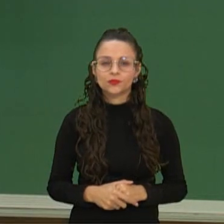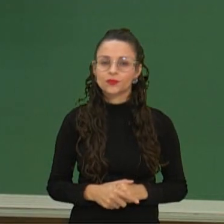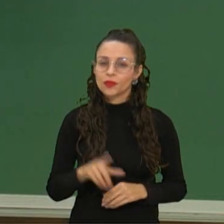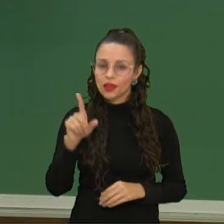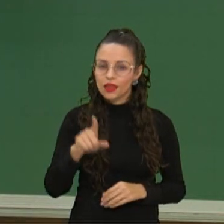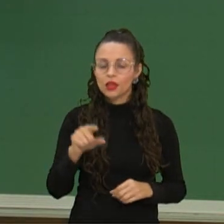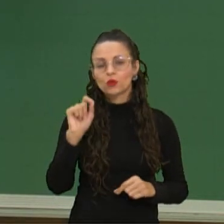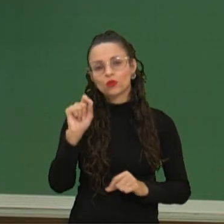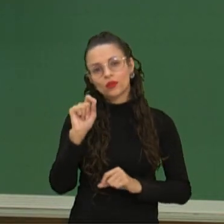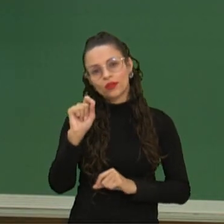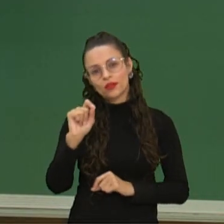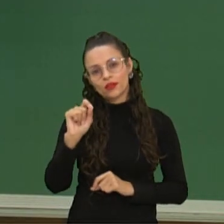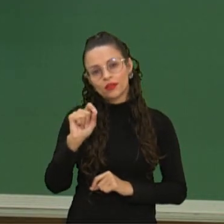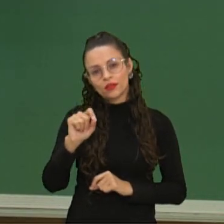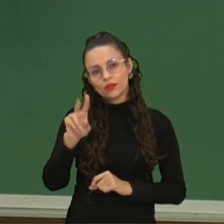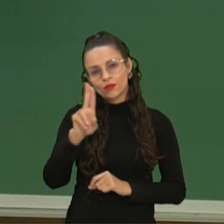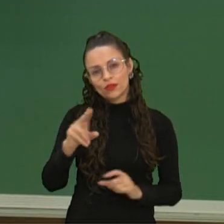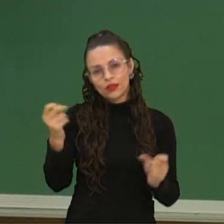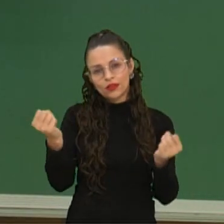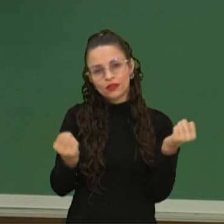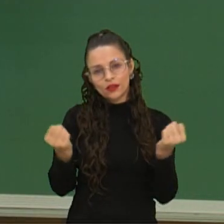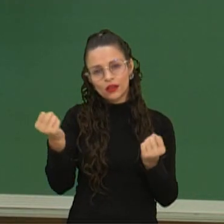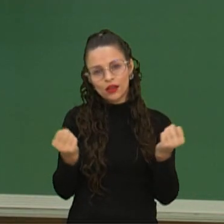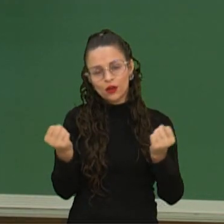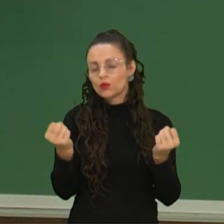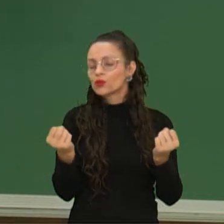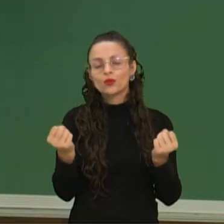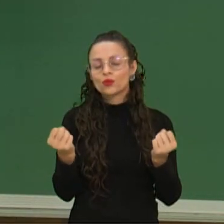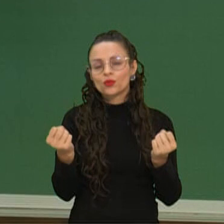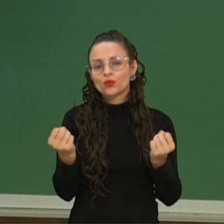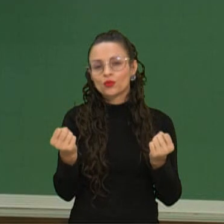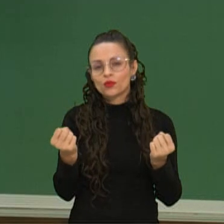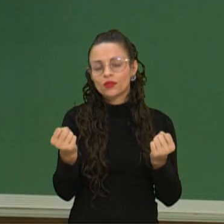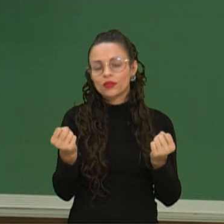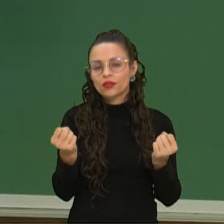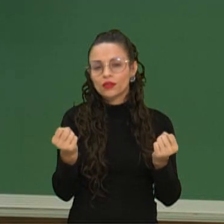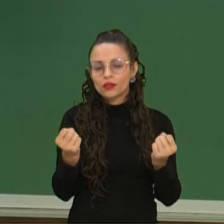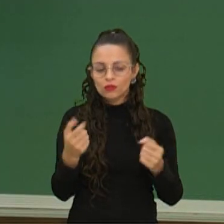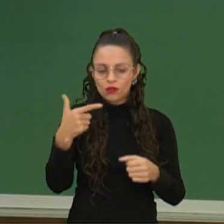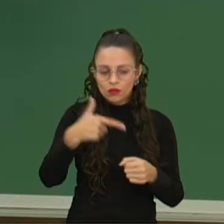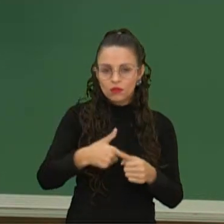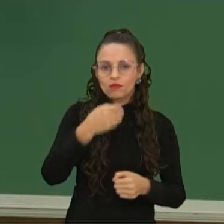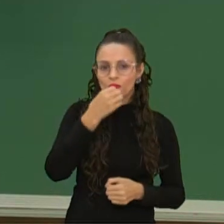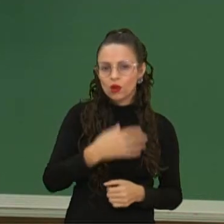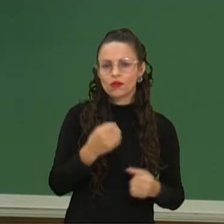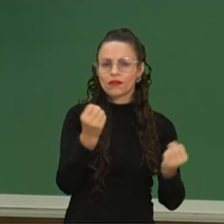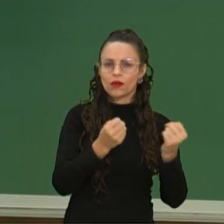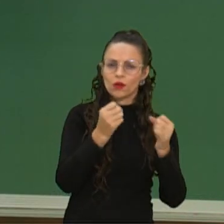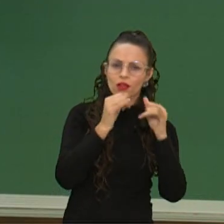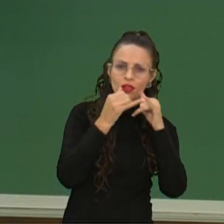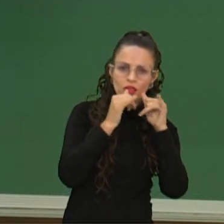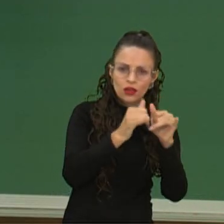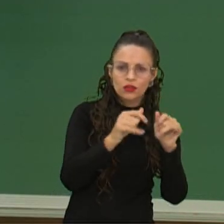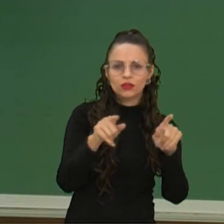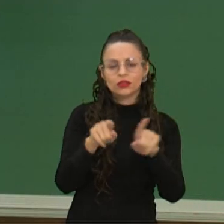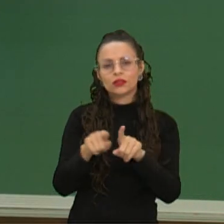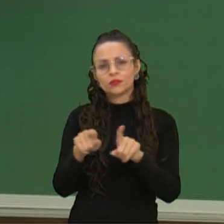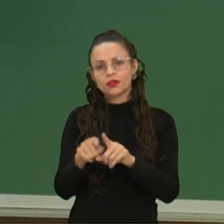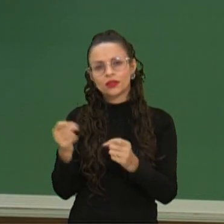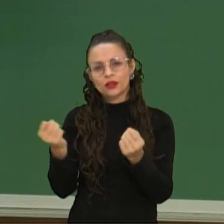de você dirigir um veículo com combustível eficiente. Tem os carros elétricos, tem aqueles carros